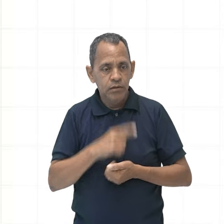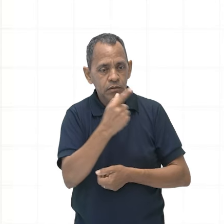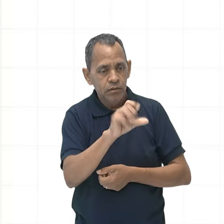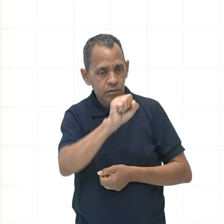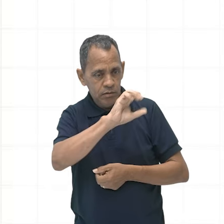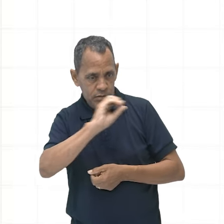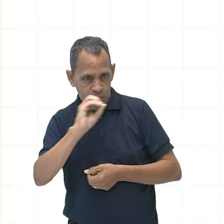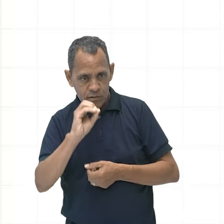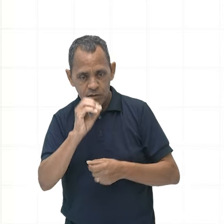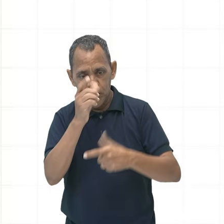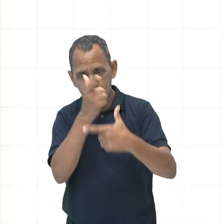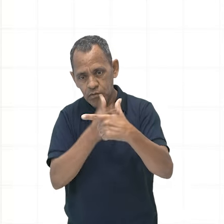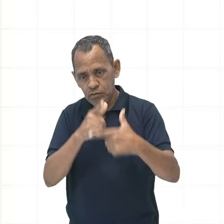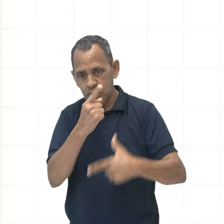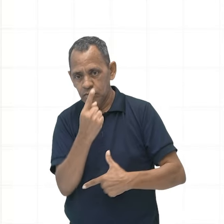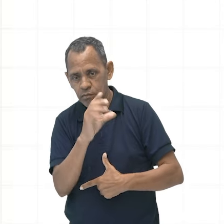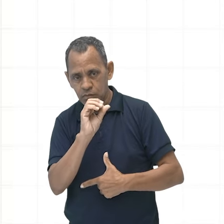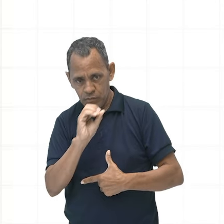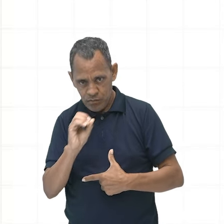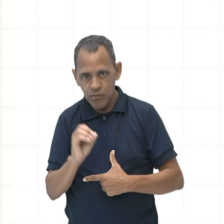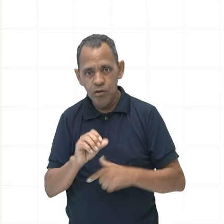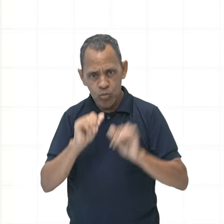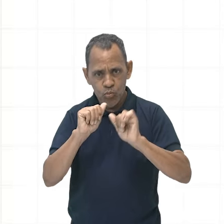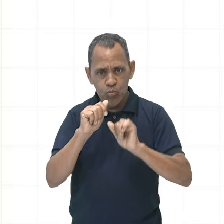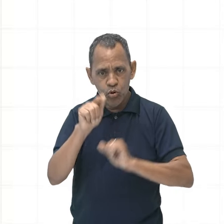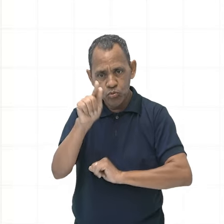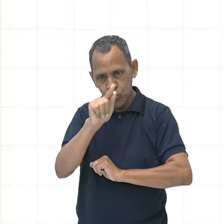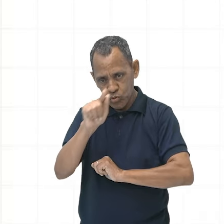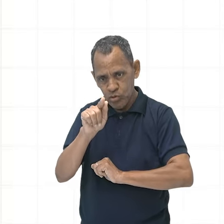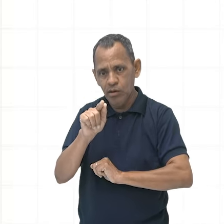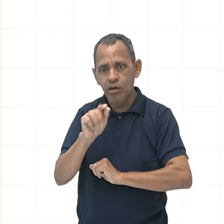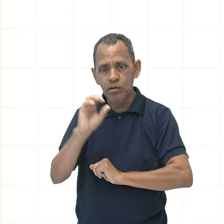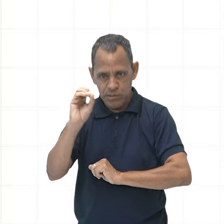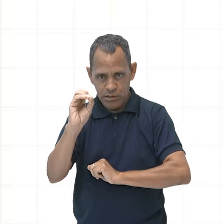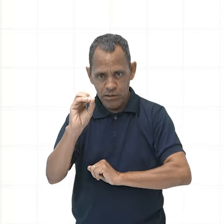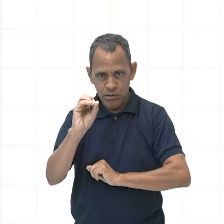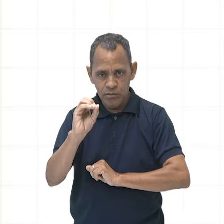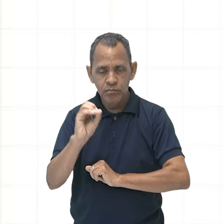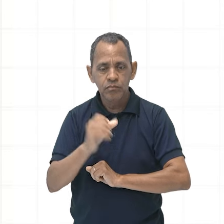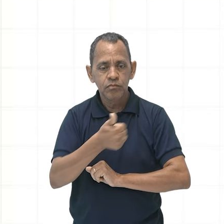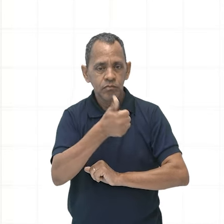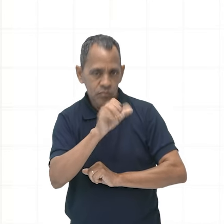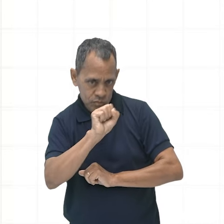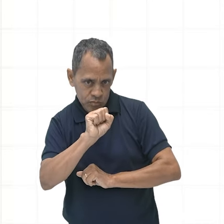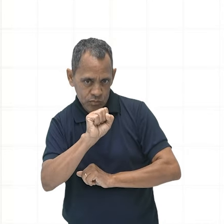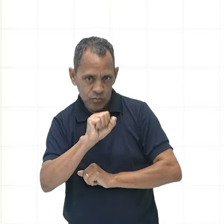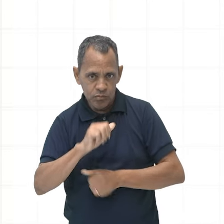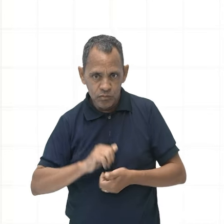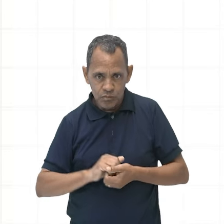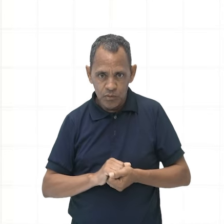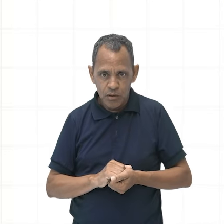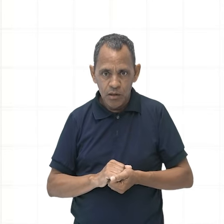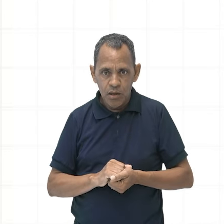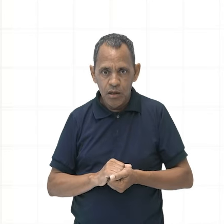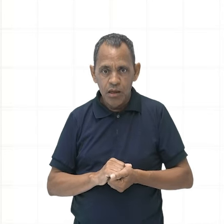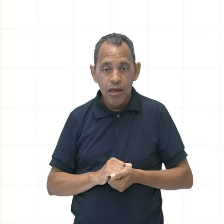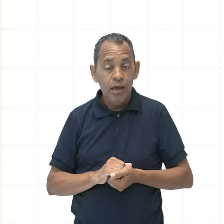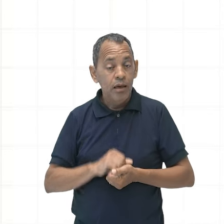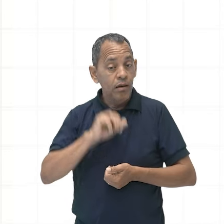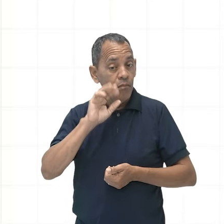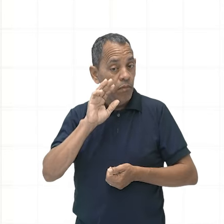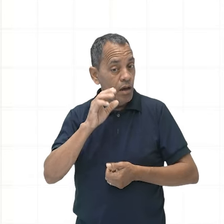1.800 dividido por 100, a gente pode cancelar aqui esses zeros, então vai ter a resposta de 18. Só que aí a gente está falando de